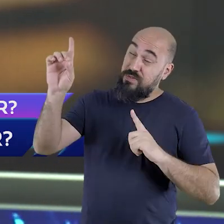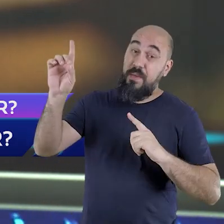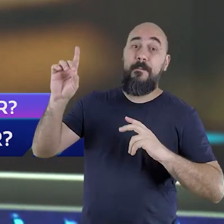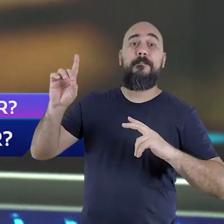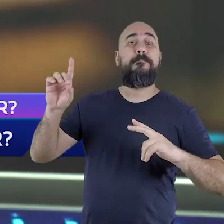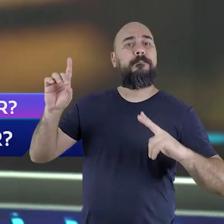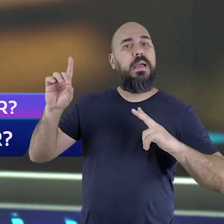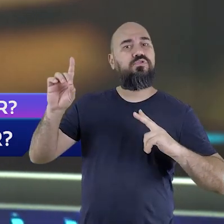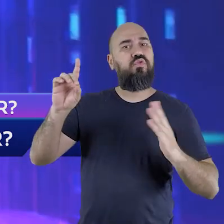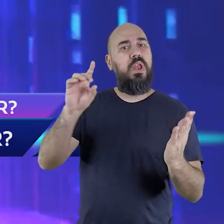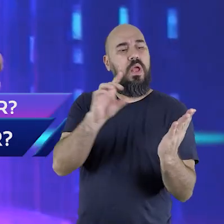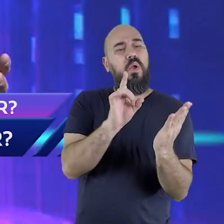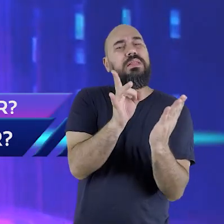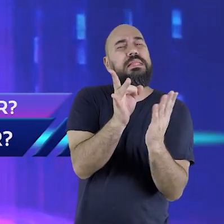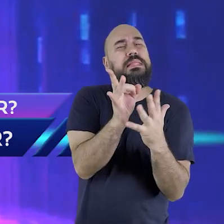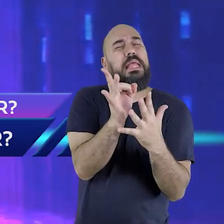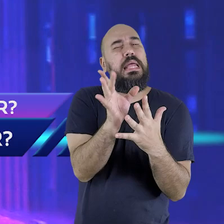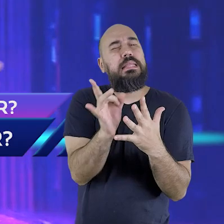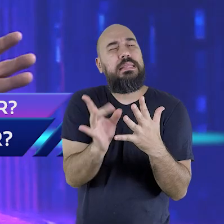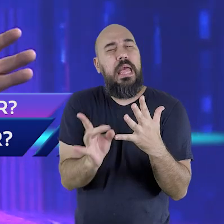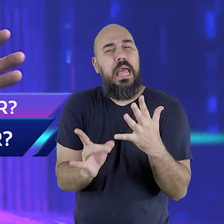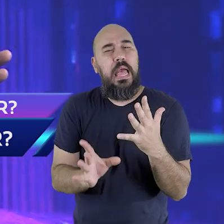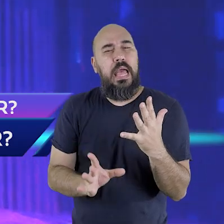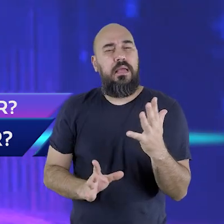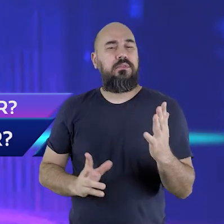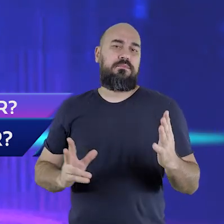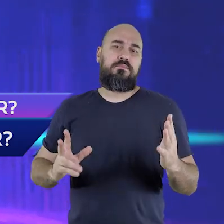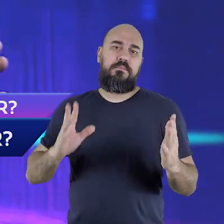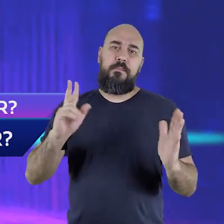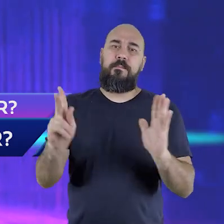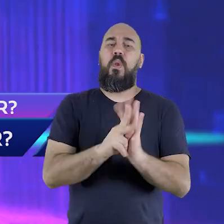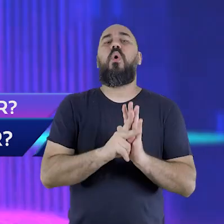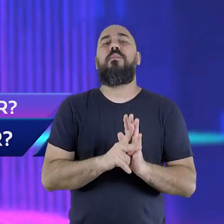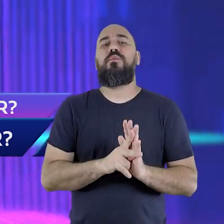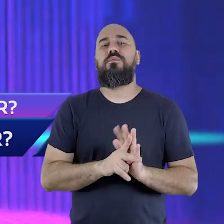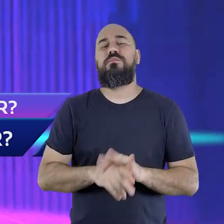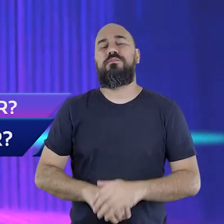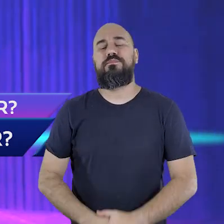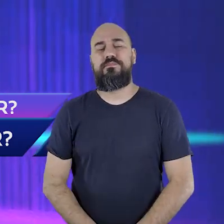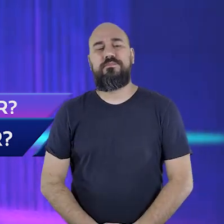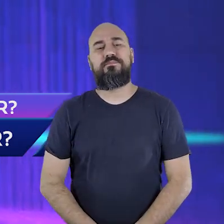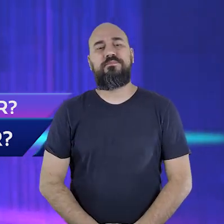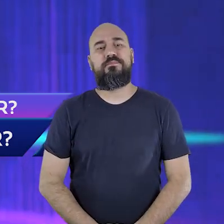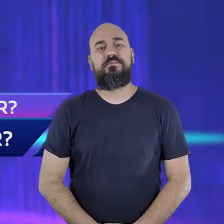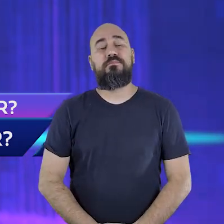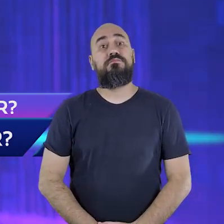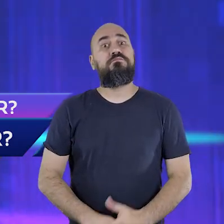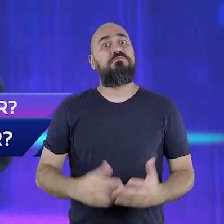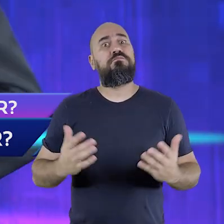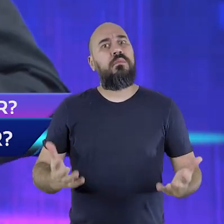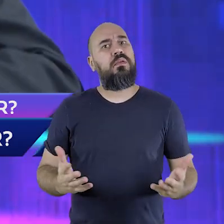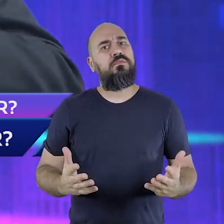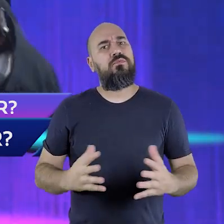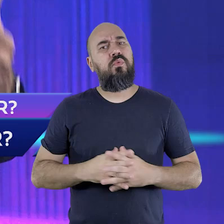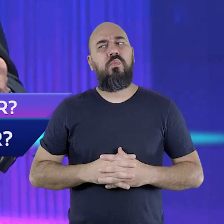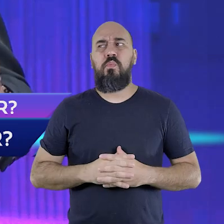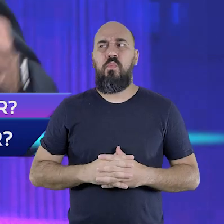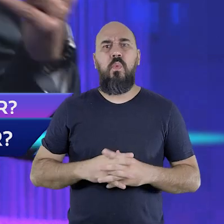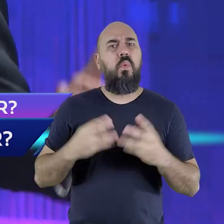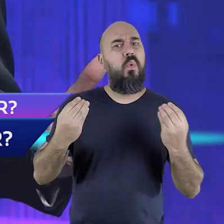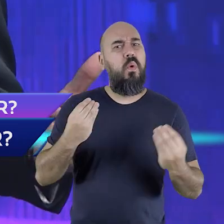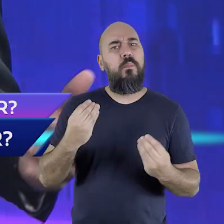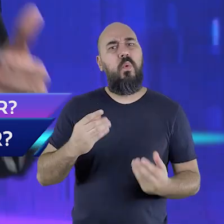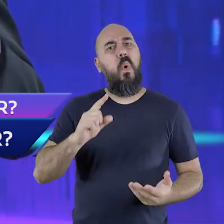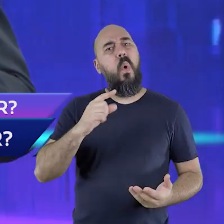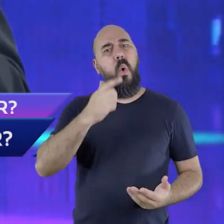específicas. Isso me diz que seria impossível e improvável que um ser humano